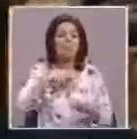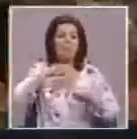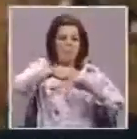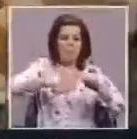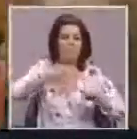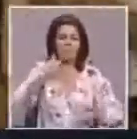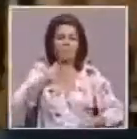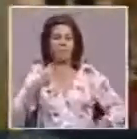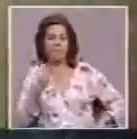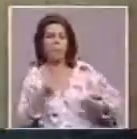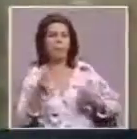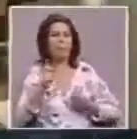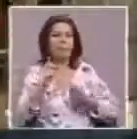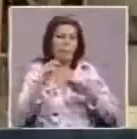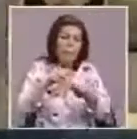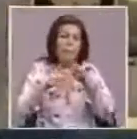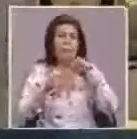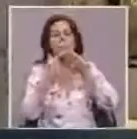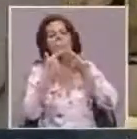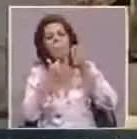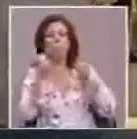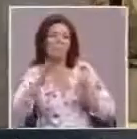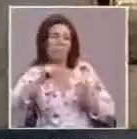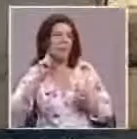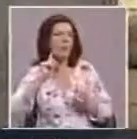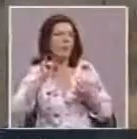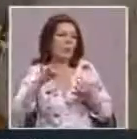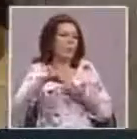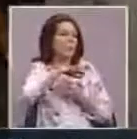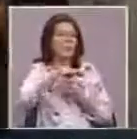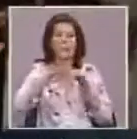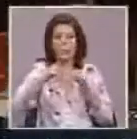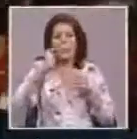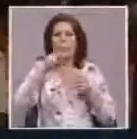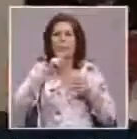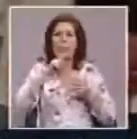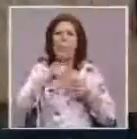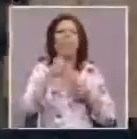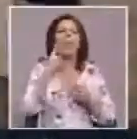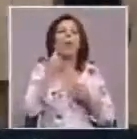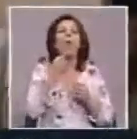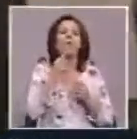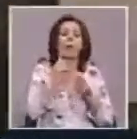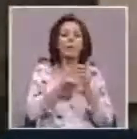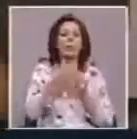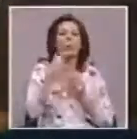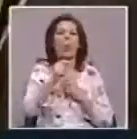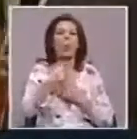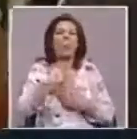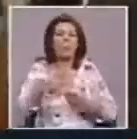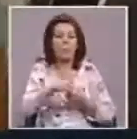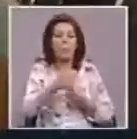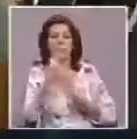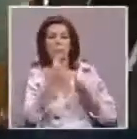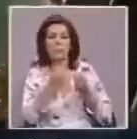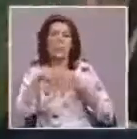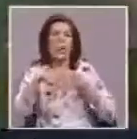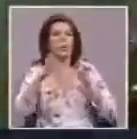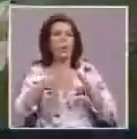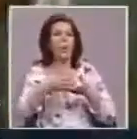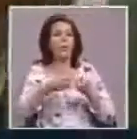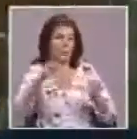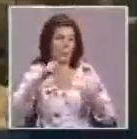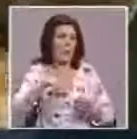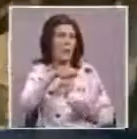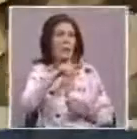no perceber da importância que é, certamente, as pessoas poderem, de alguma forma, provar os produtos. Que é também o que está aqui a acontecer outra vez,